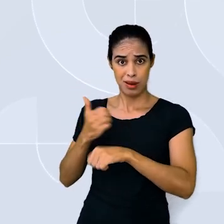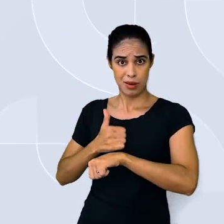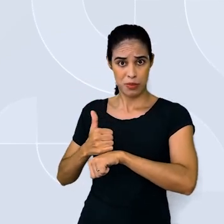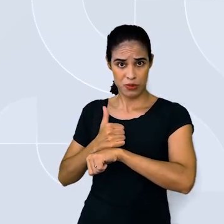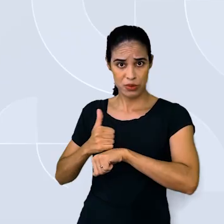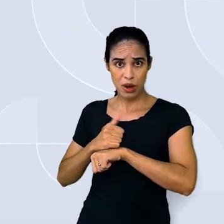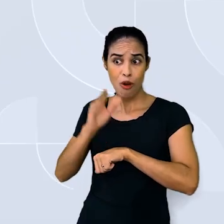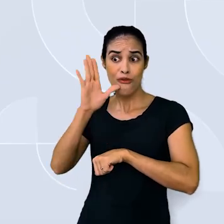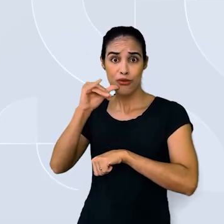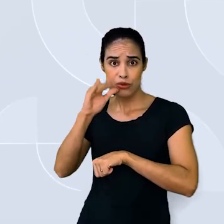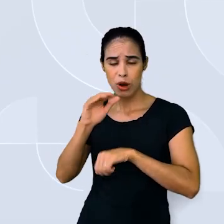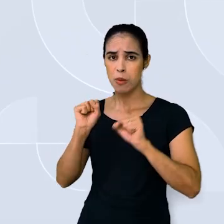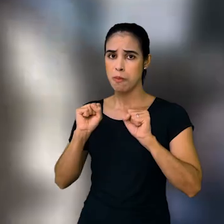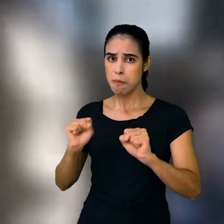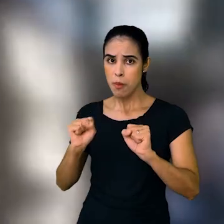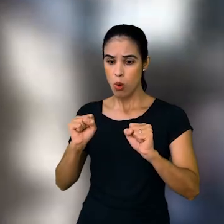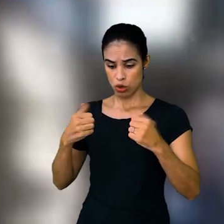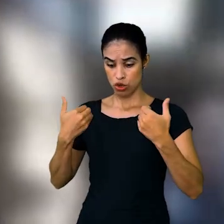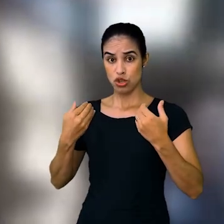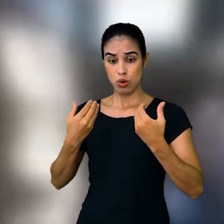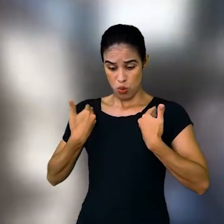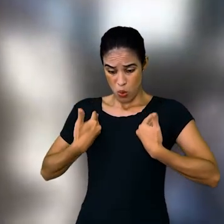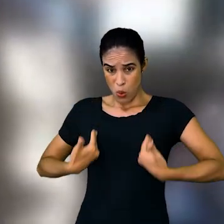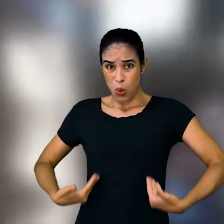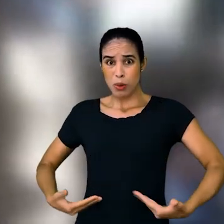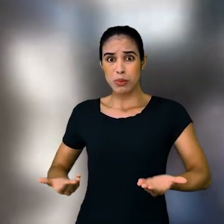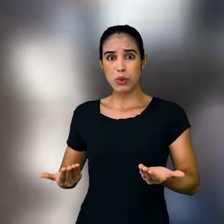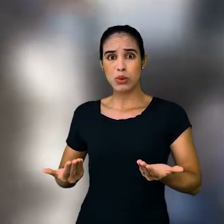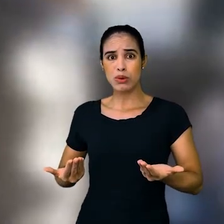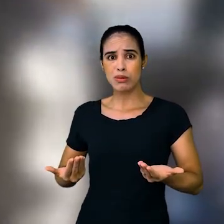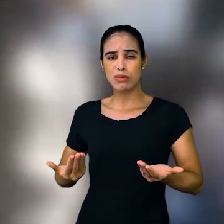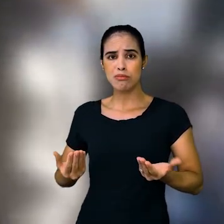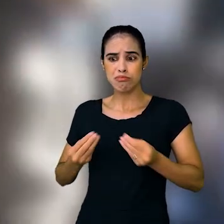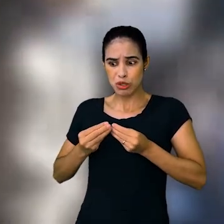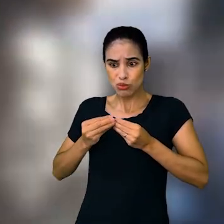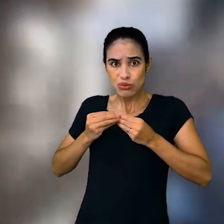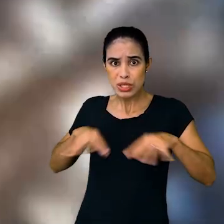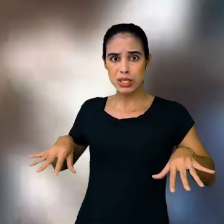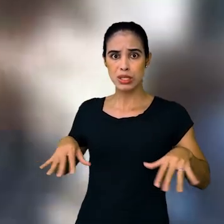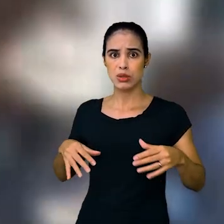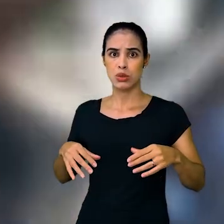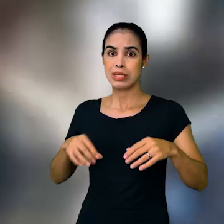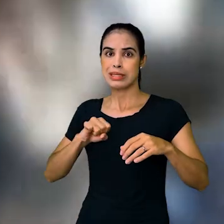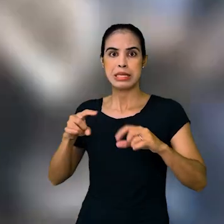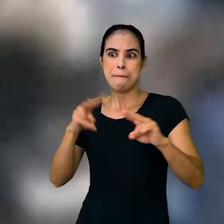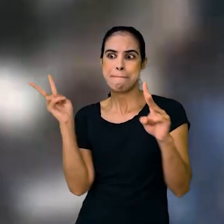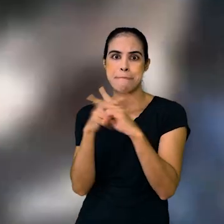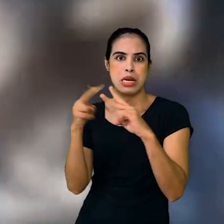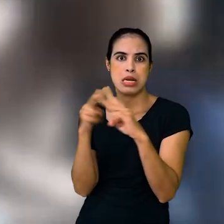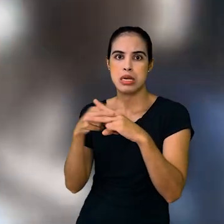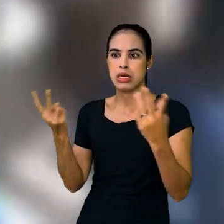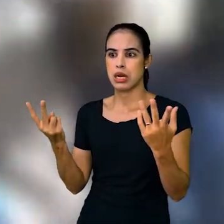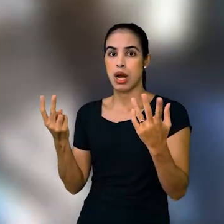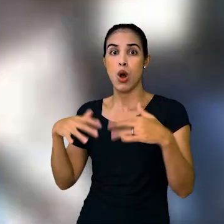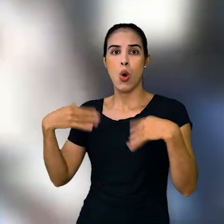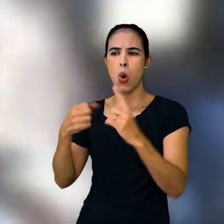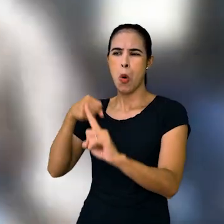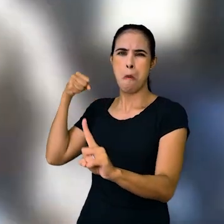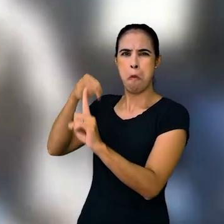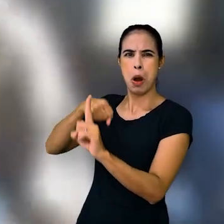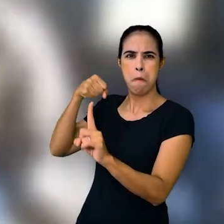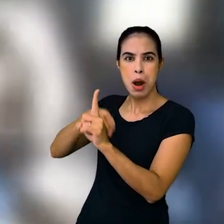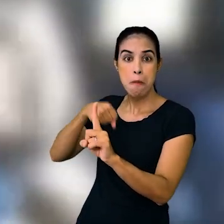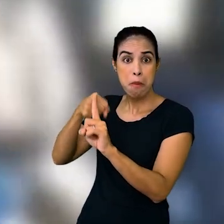físico. Como, por exemplo, se ele entrar em algum confronto com o assaltante ou, de alguma maneira, for